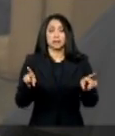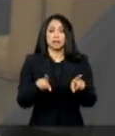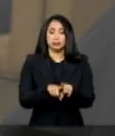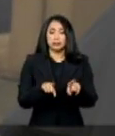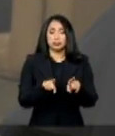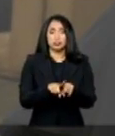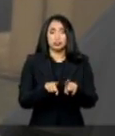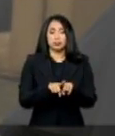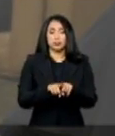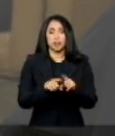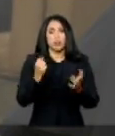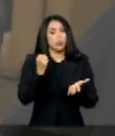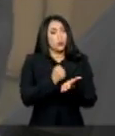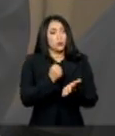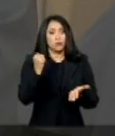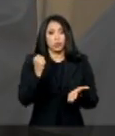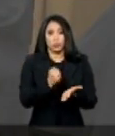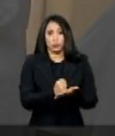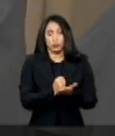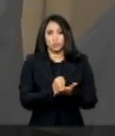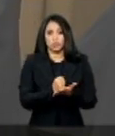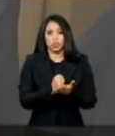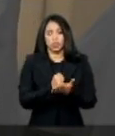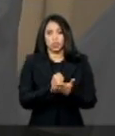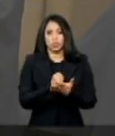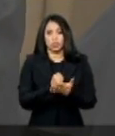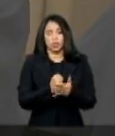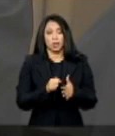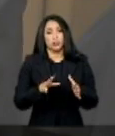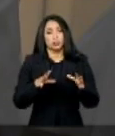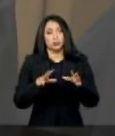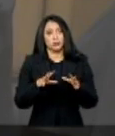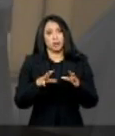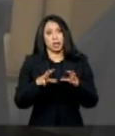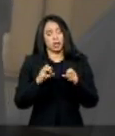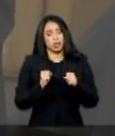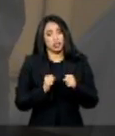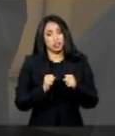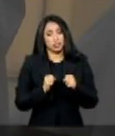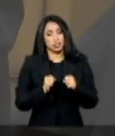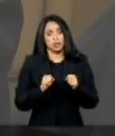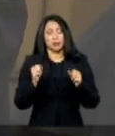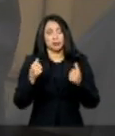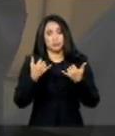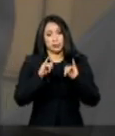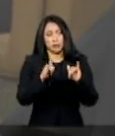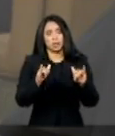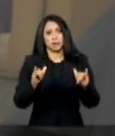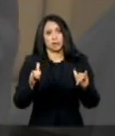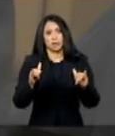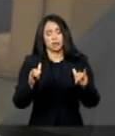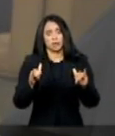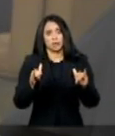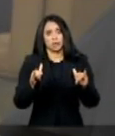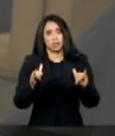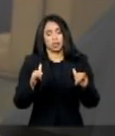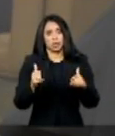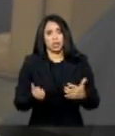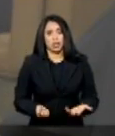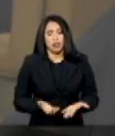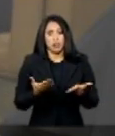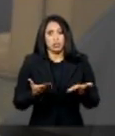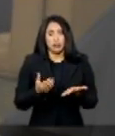contrato de concessão inclusive esse equilíbrio financeiro está animado nas fases